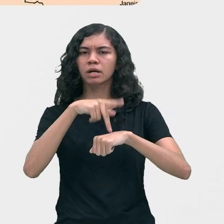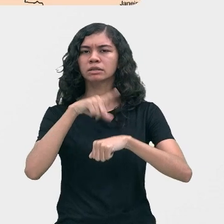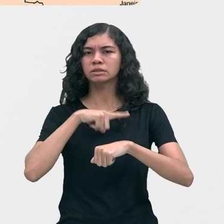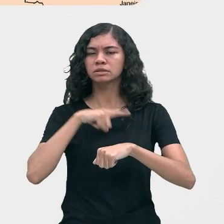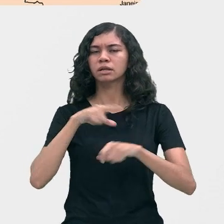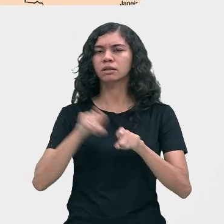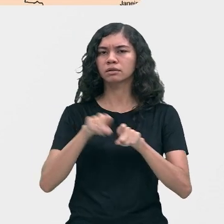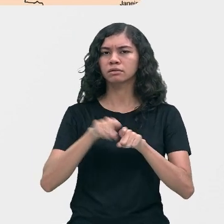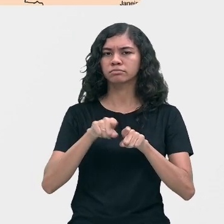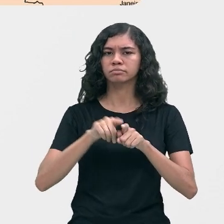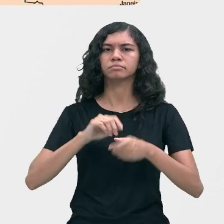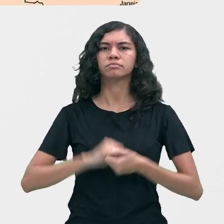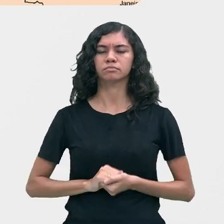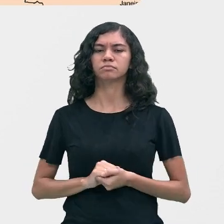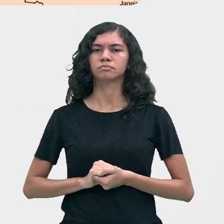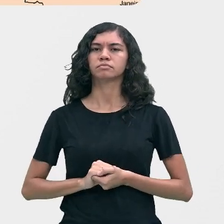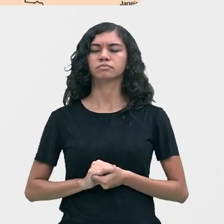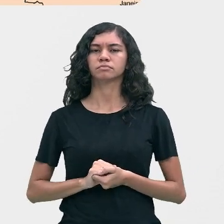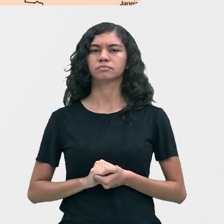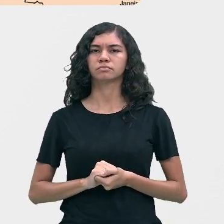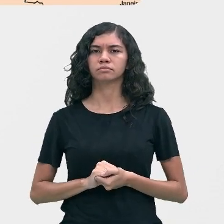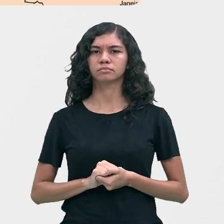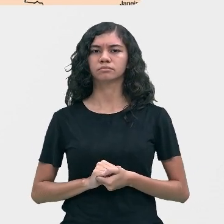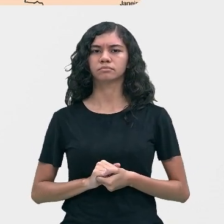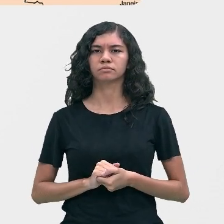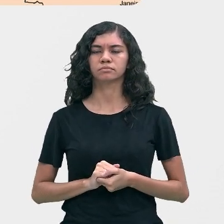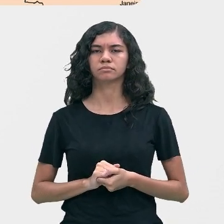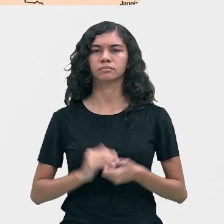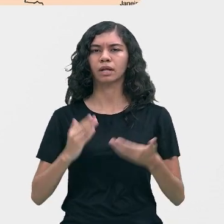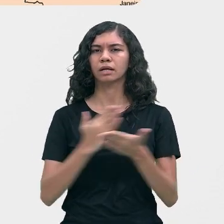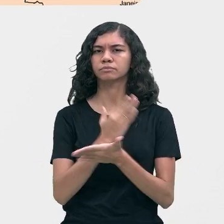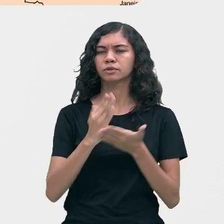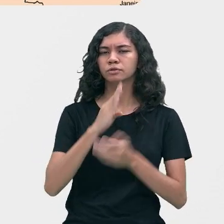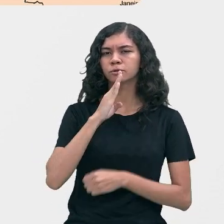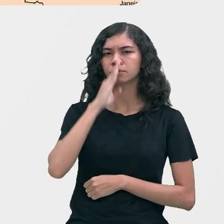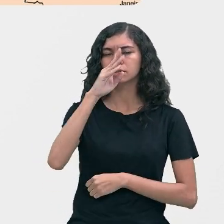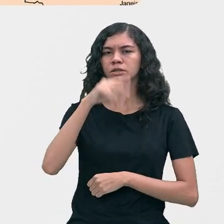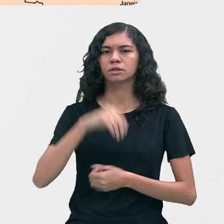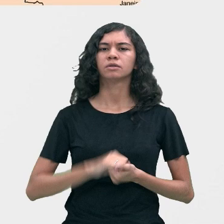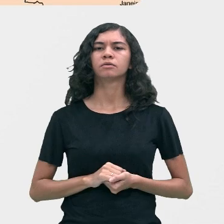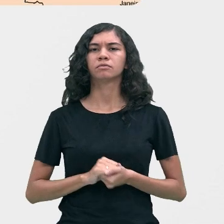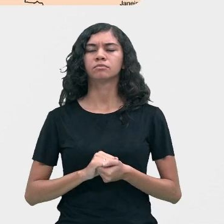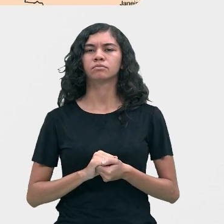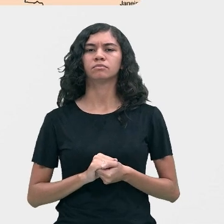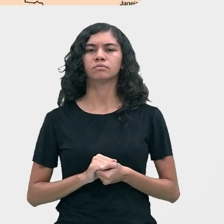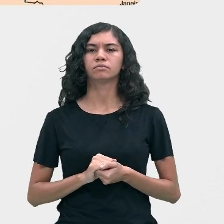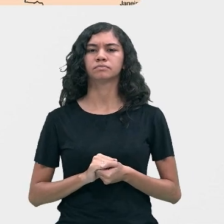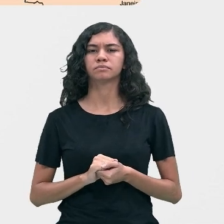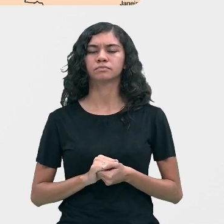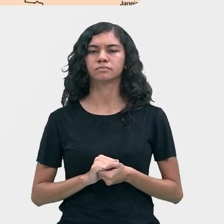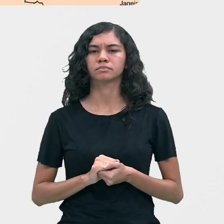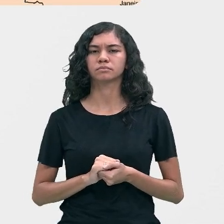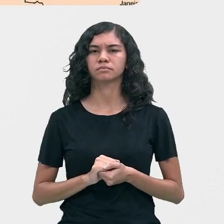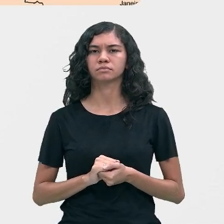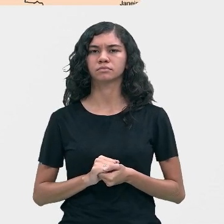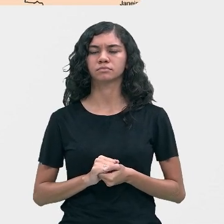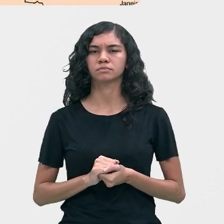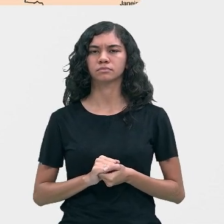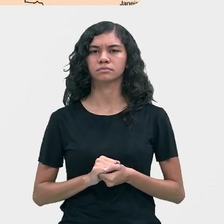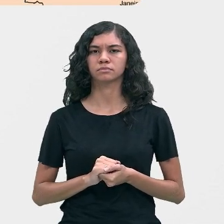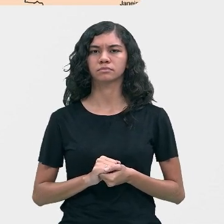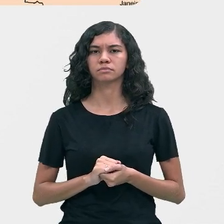a Venezuela, a Guiana e o Suriname. Alguns dos principais afluentes do Rio Amazonas. A gente tem